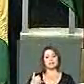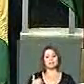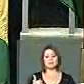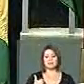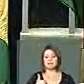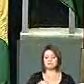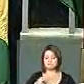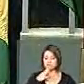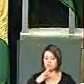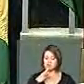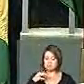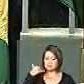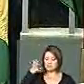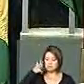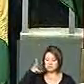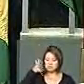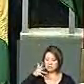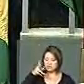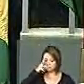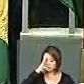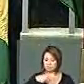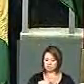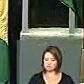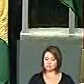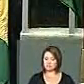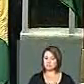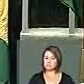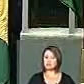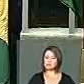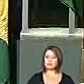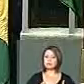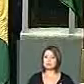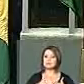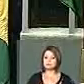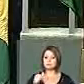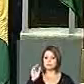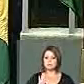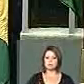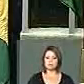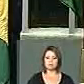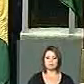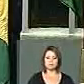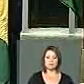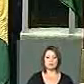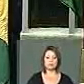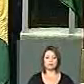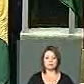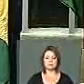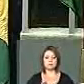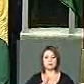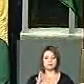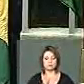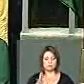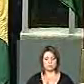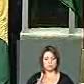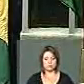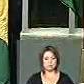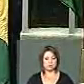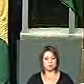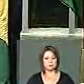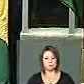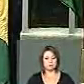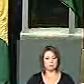de sua vida pessoal, estará à frente do Brasil. Sua determinação como